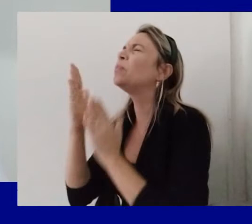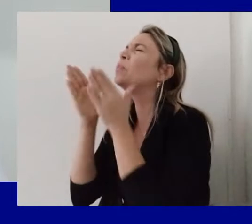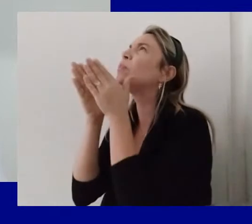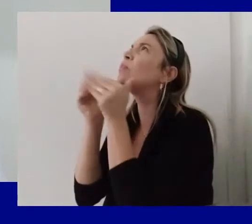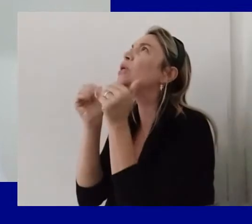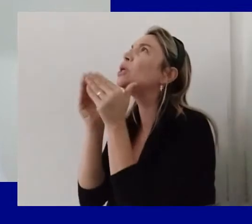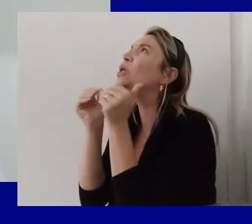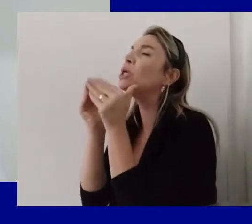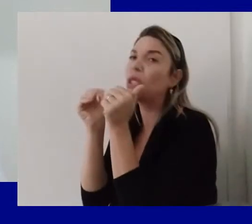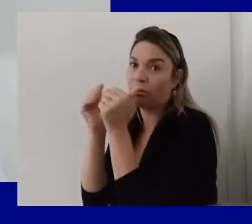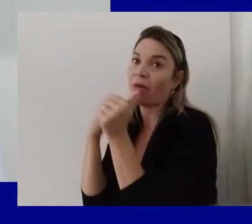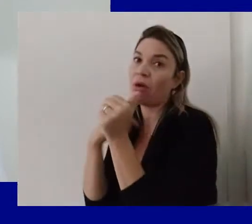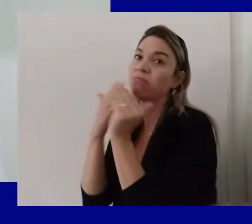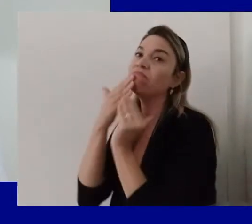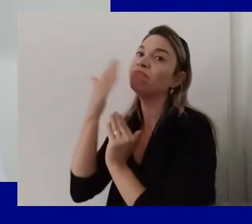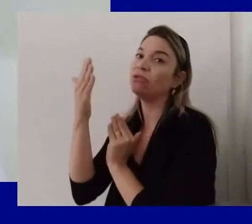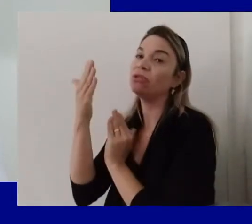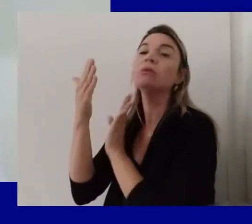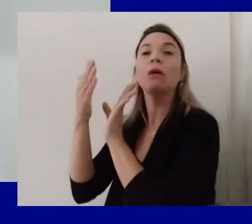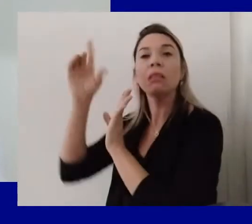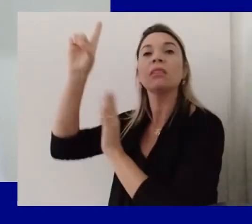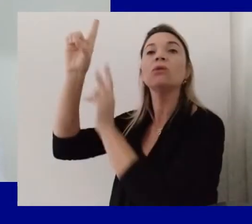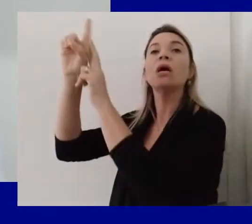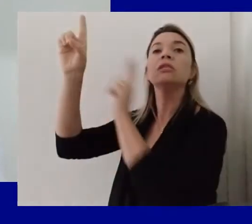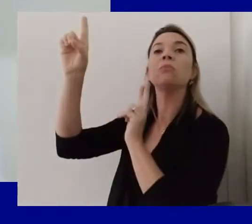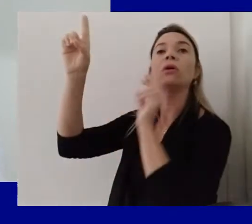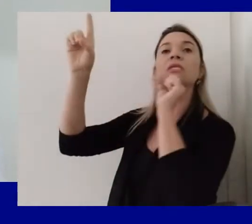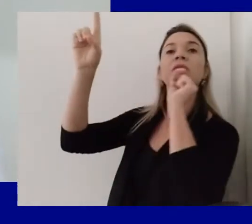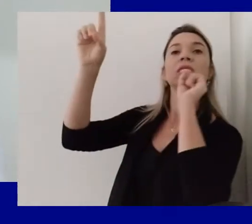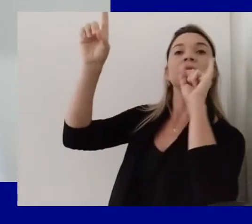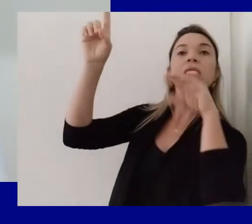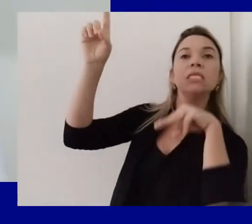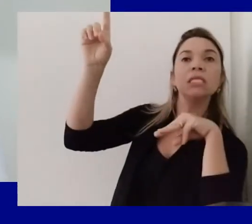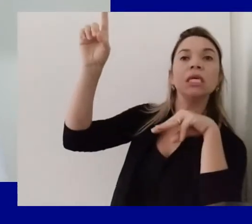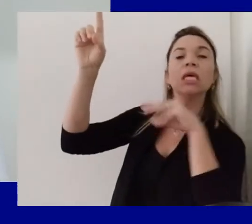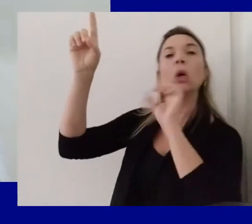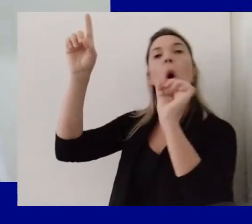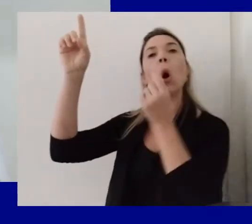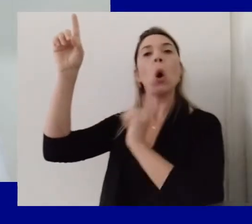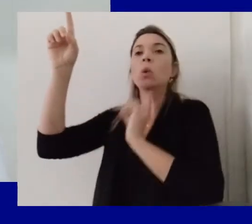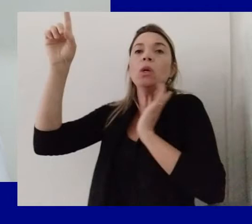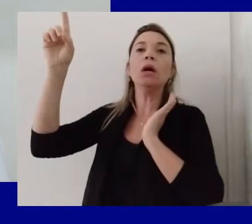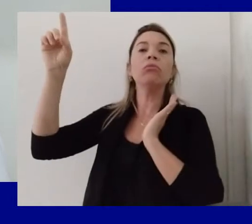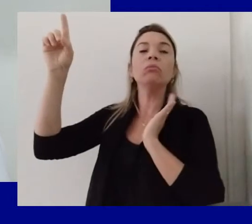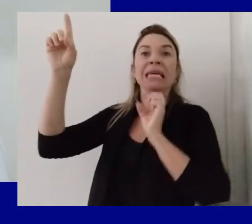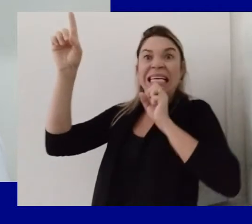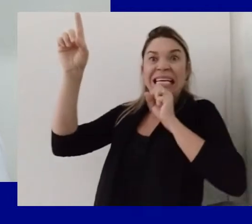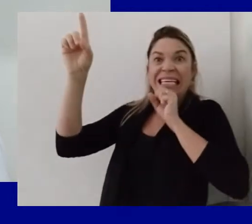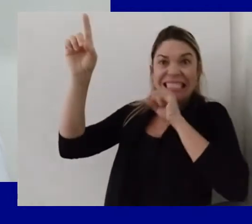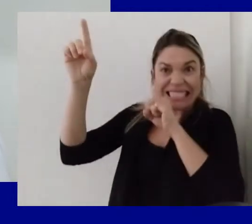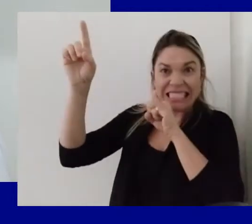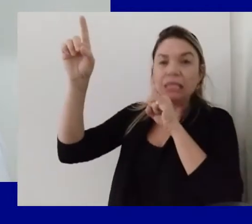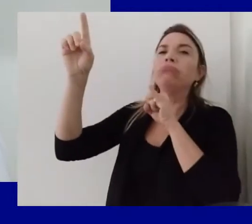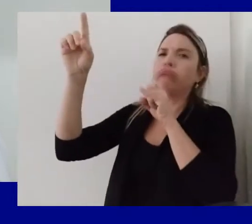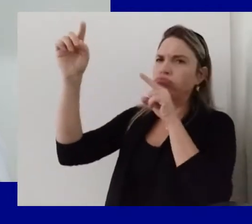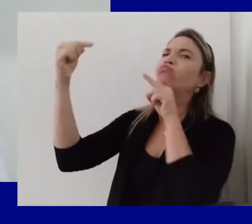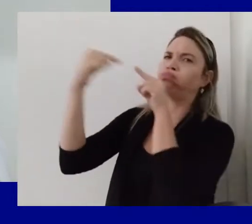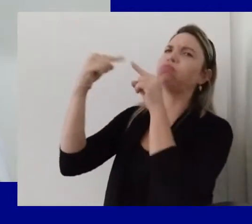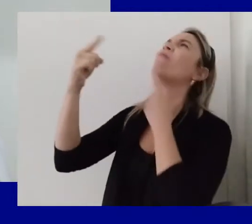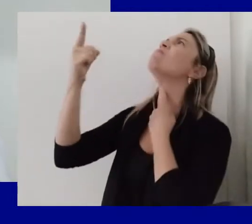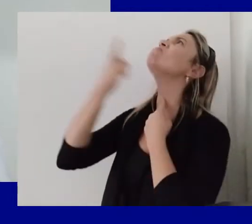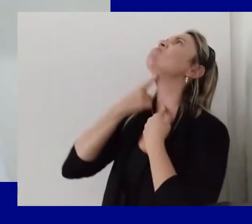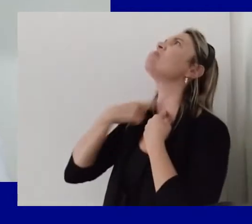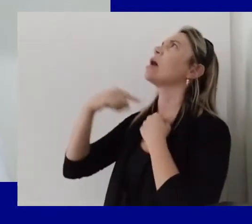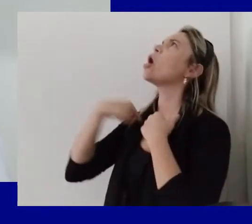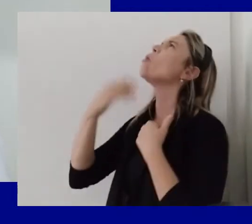com o silêncio, quando não compreendemos o seu propósito ou quando ele precisa nos preparar